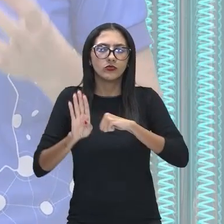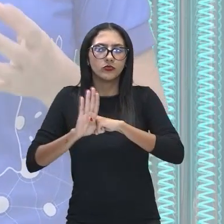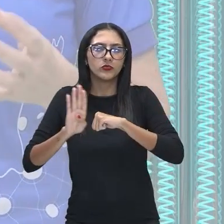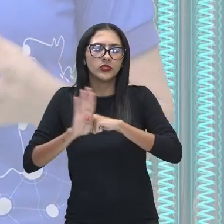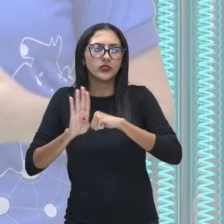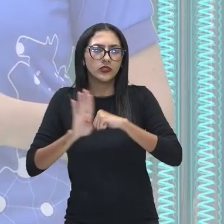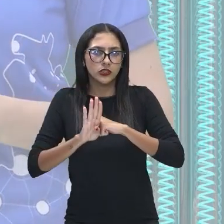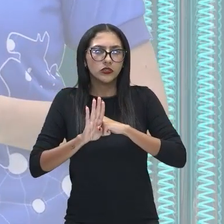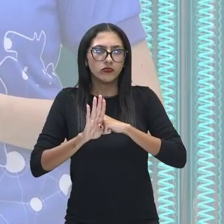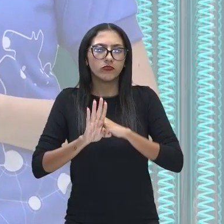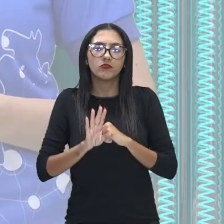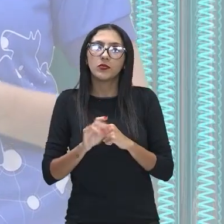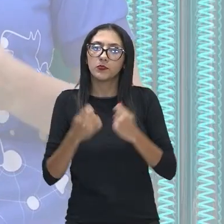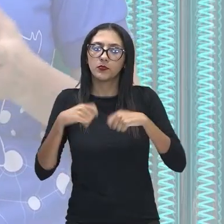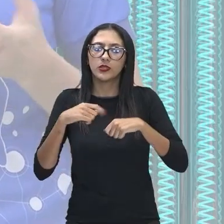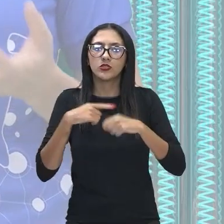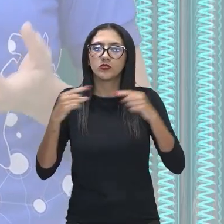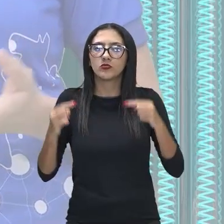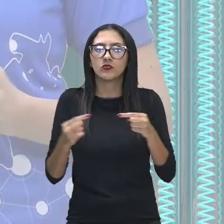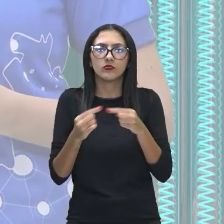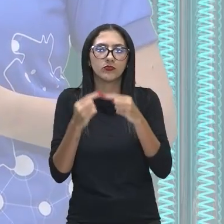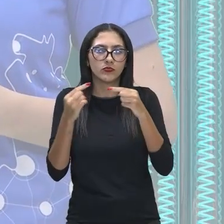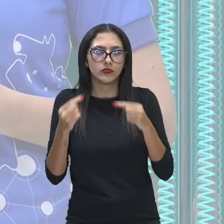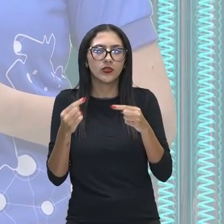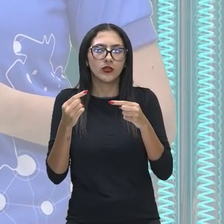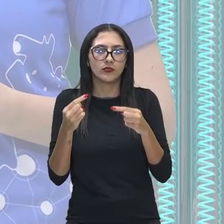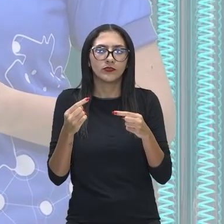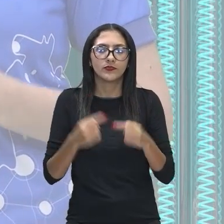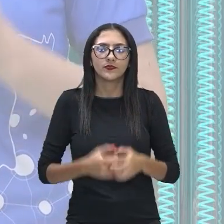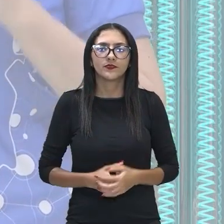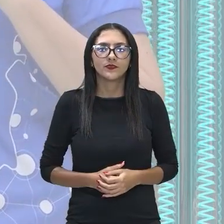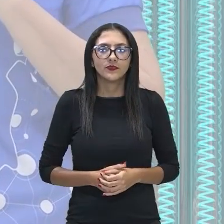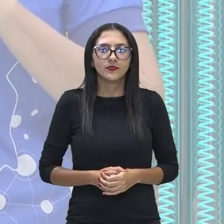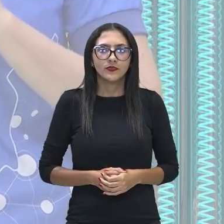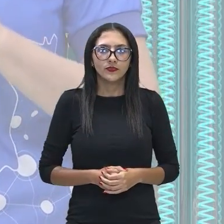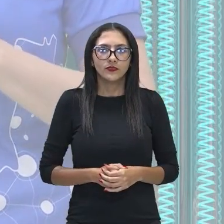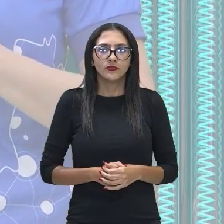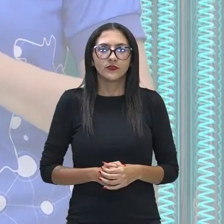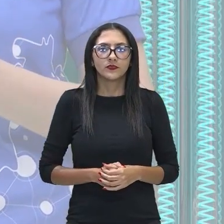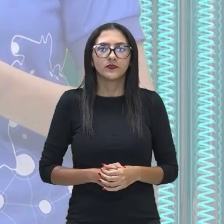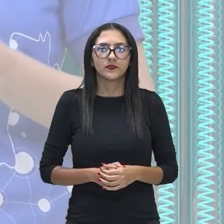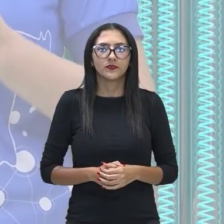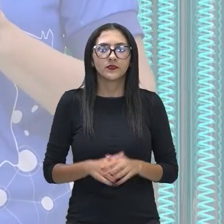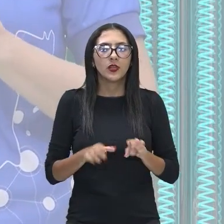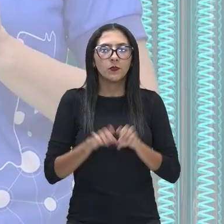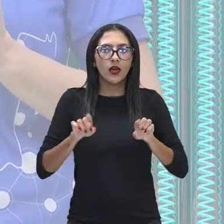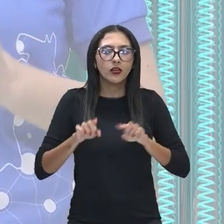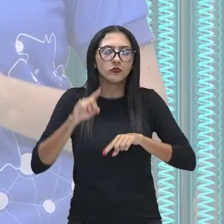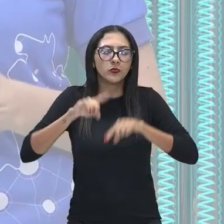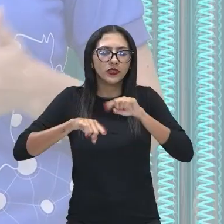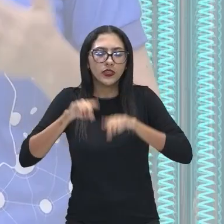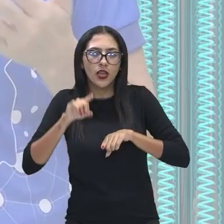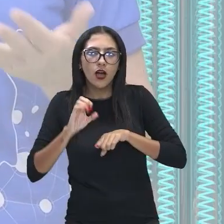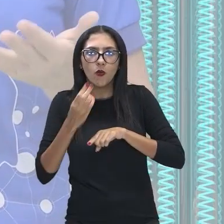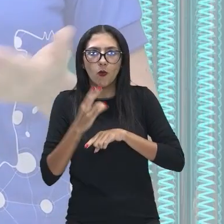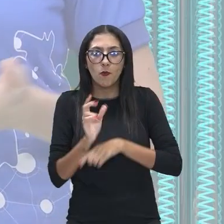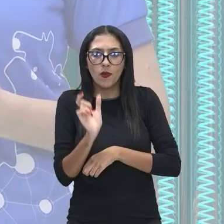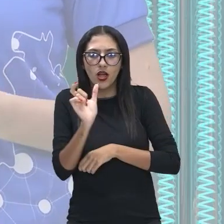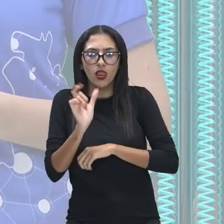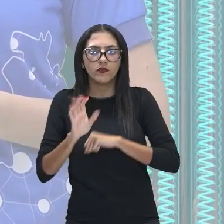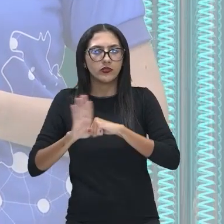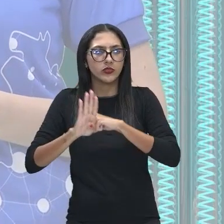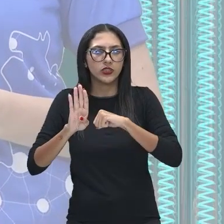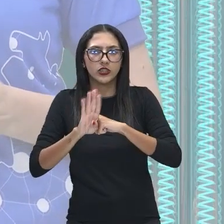gente pode fazer essa contagem, que a gente pode contabilizar. Mas o produto em si, ou a palavra em si, nós